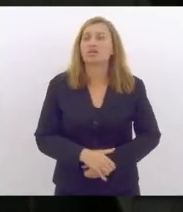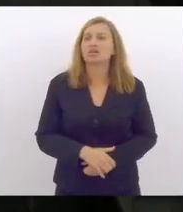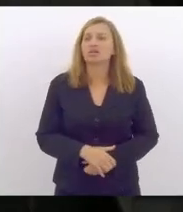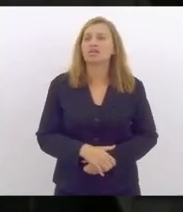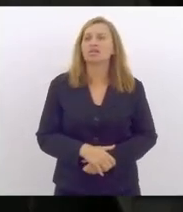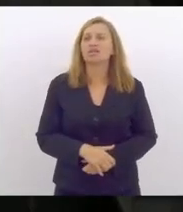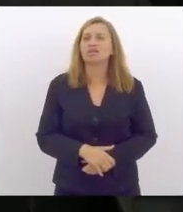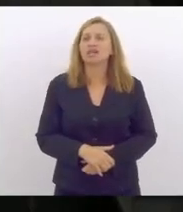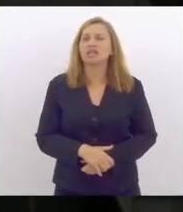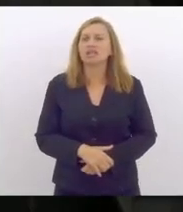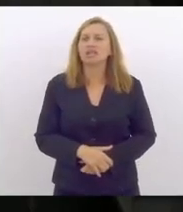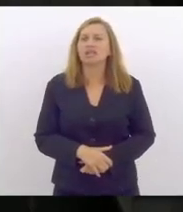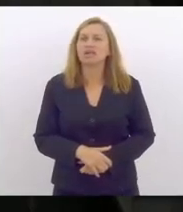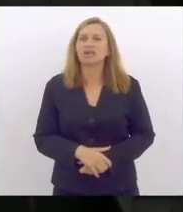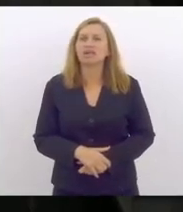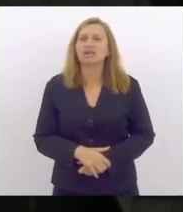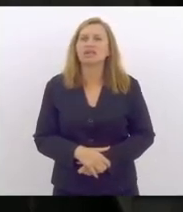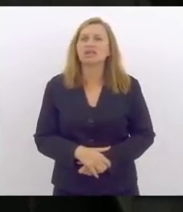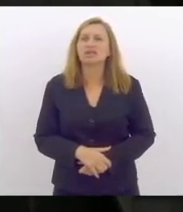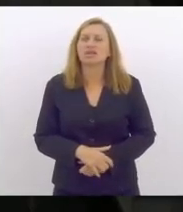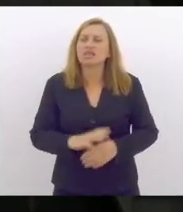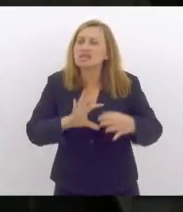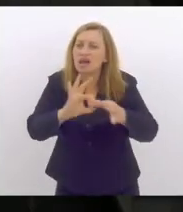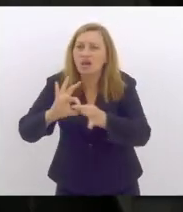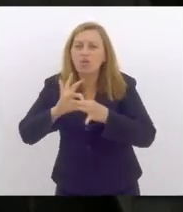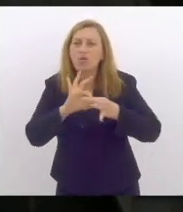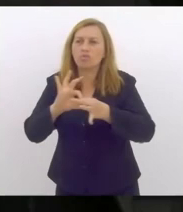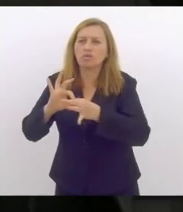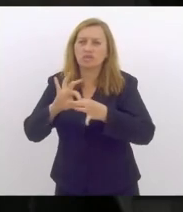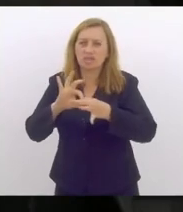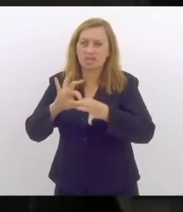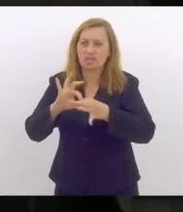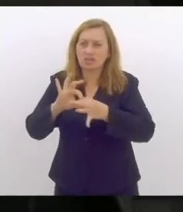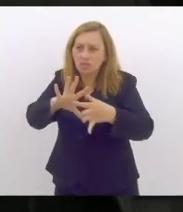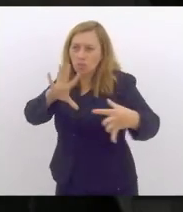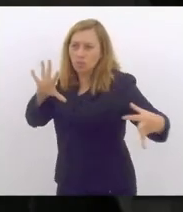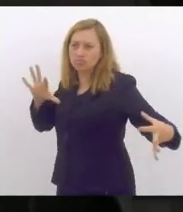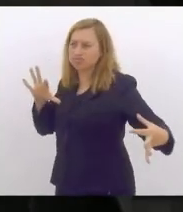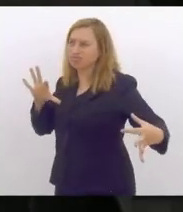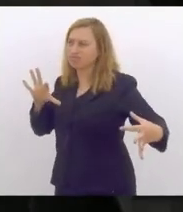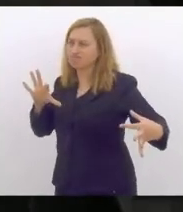E se essa harmonia é quebrada,